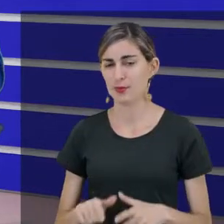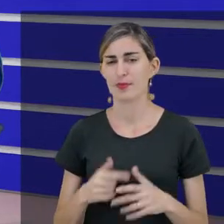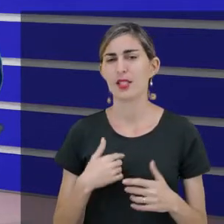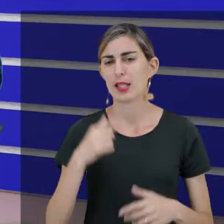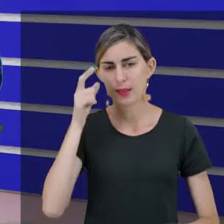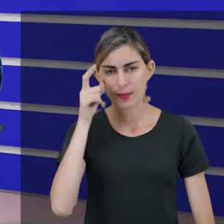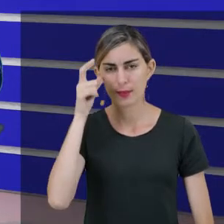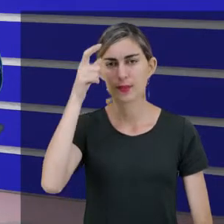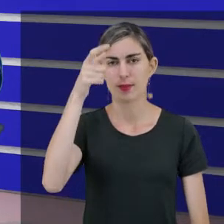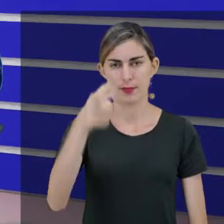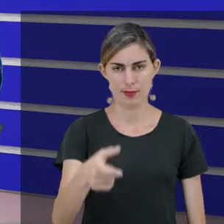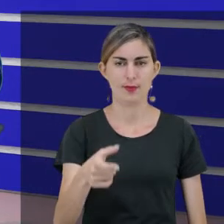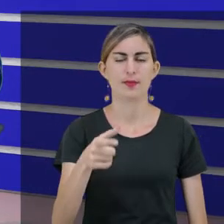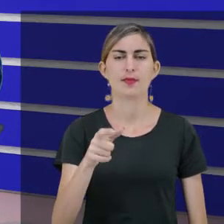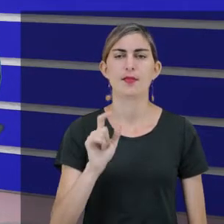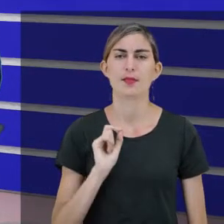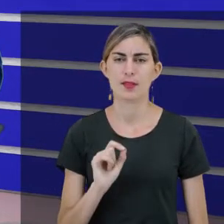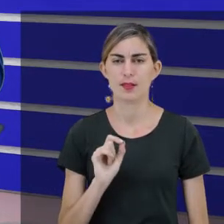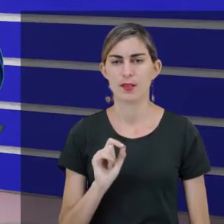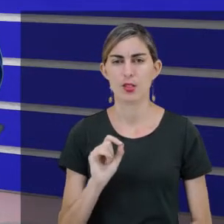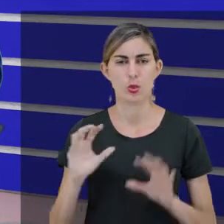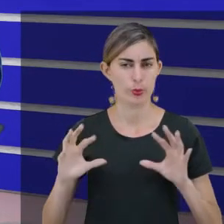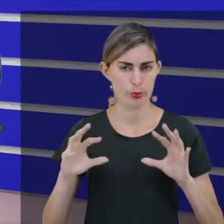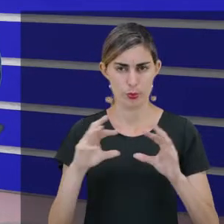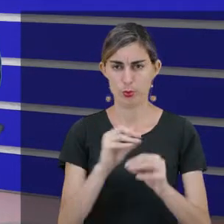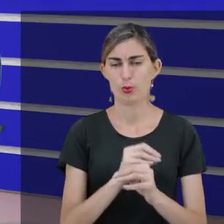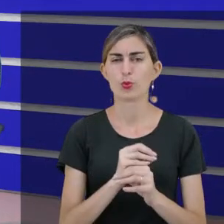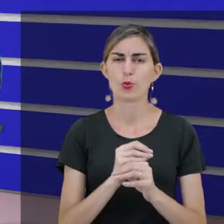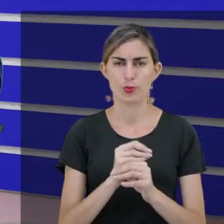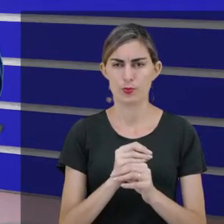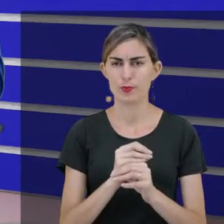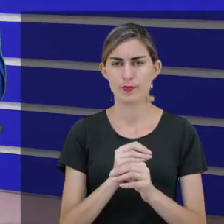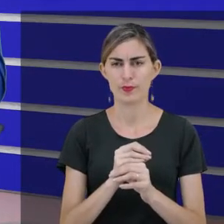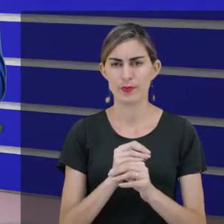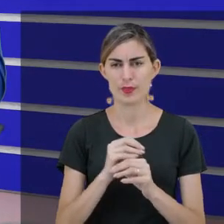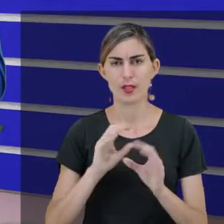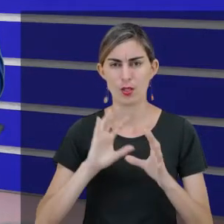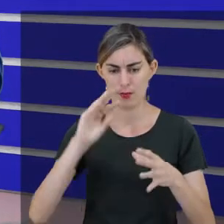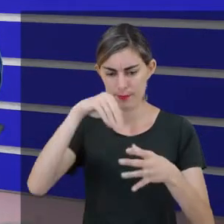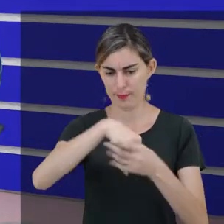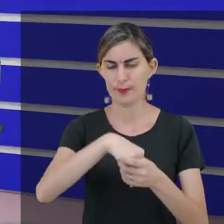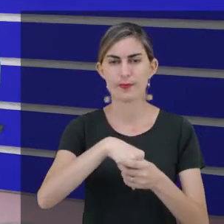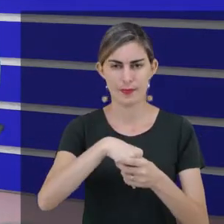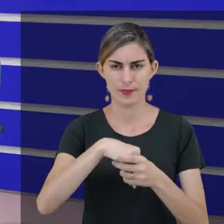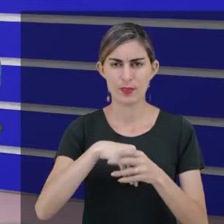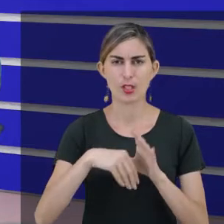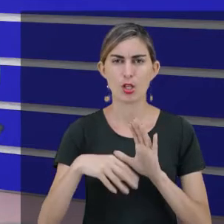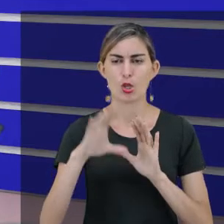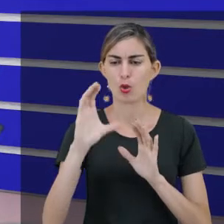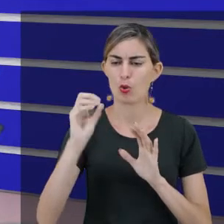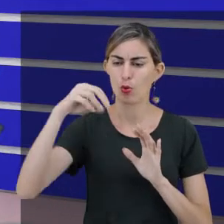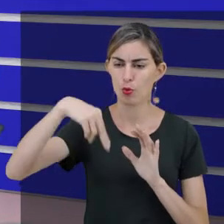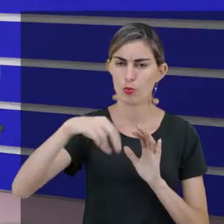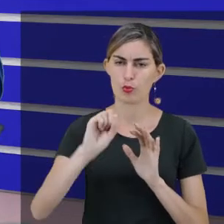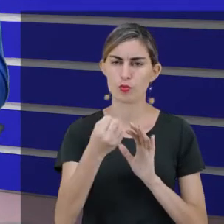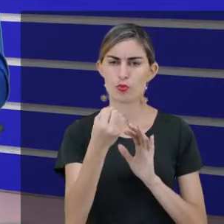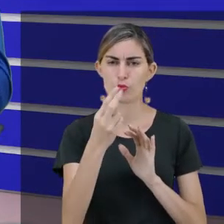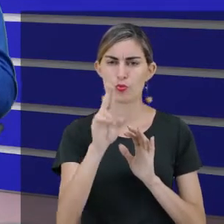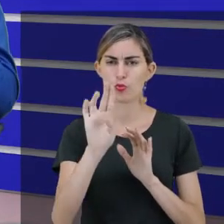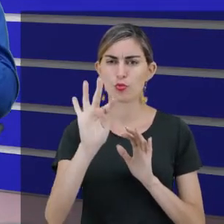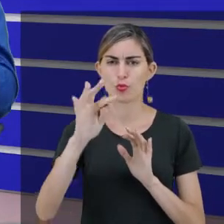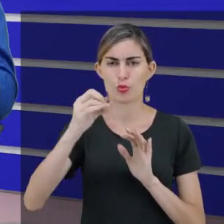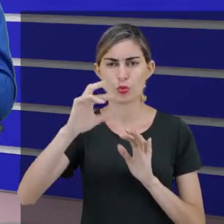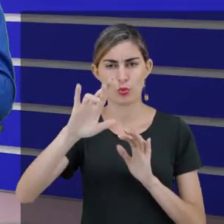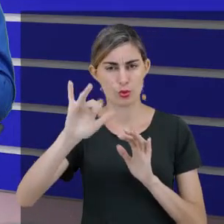É interessante que todo mundo atrela essa implementação a uma consultoria. Na verdade, isso não é um